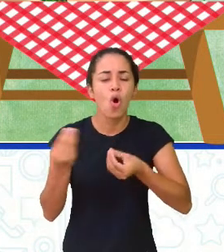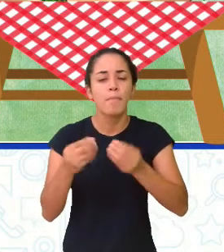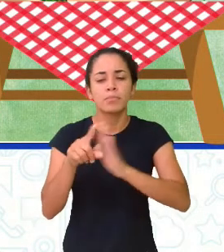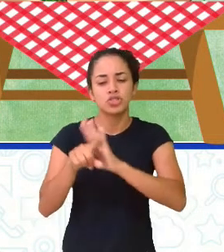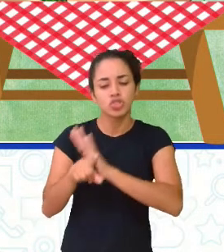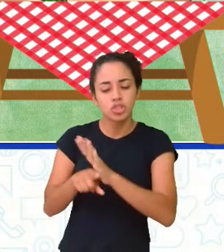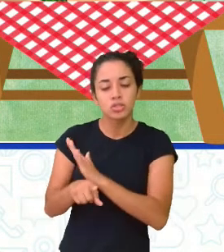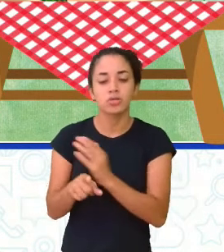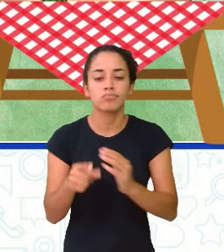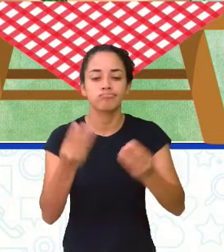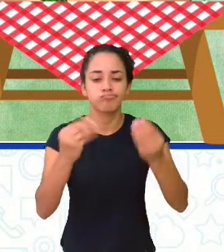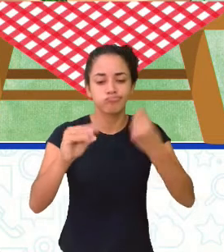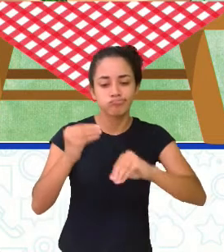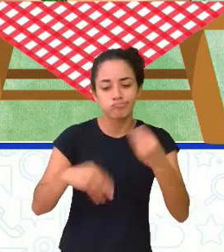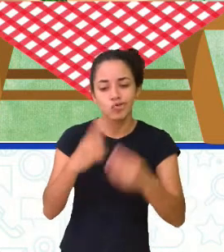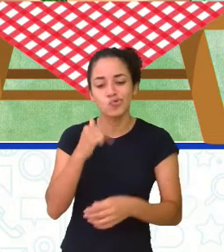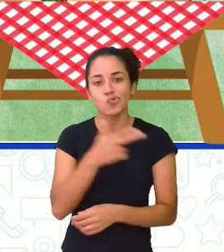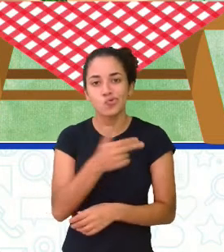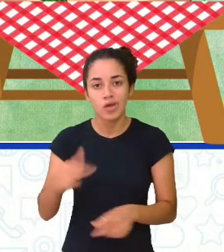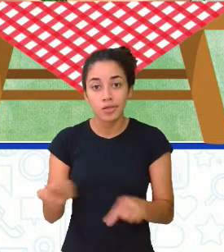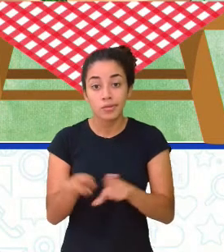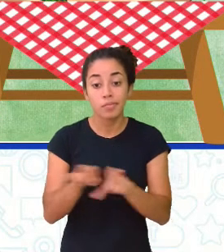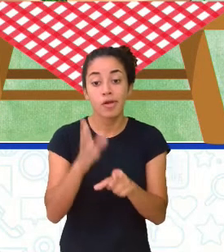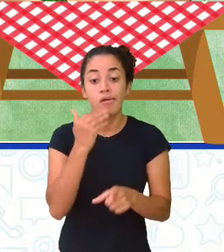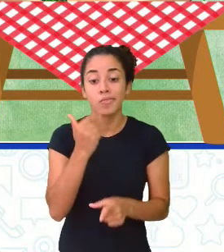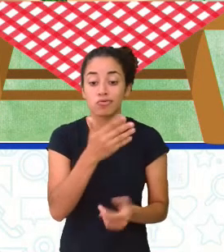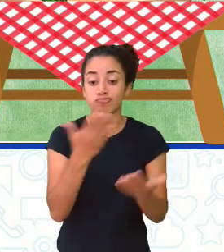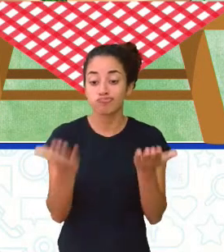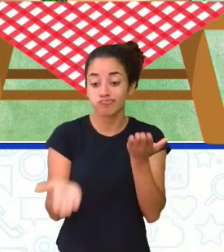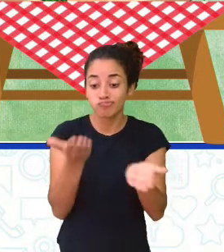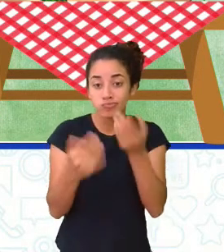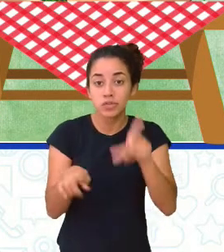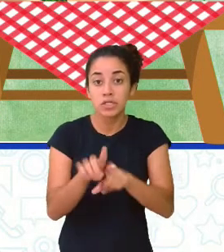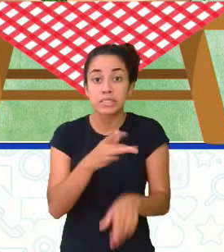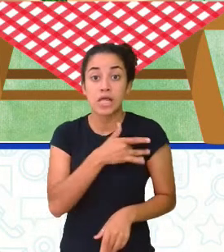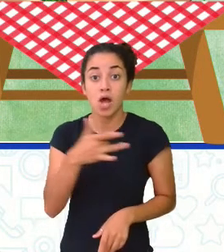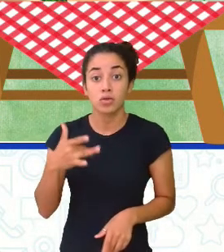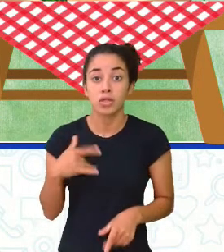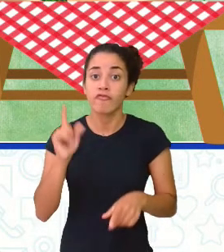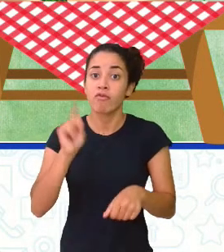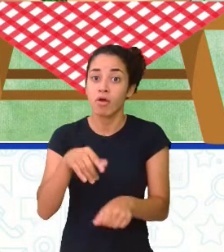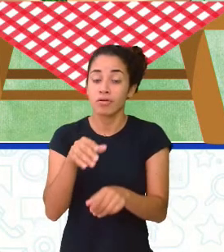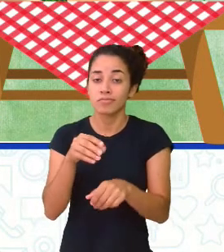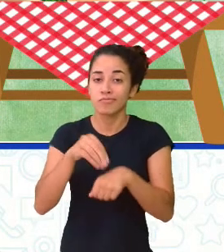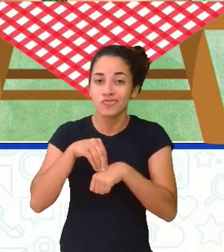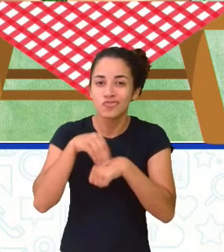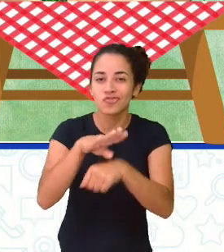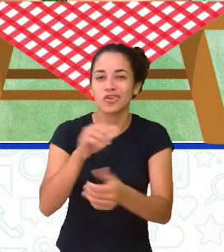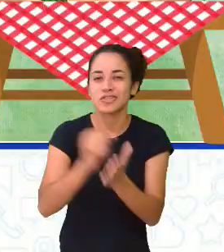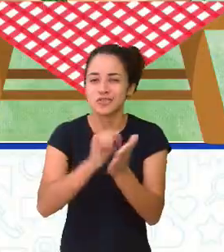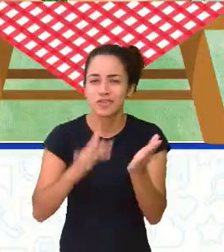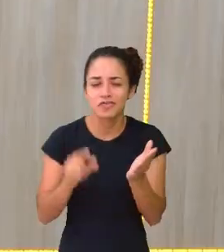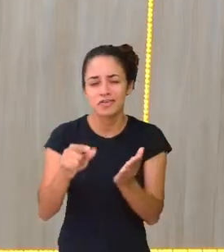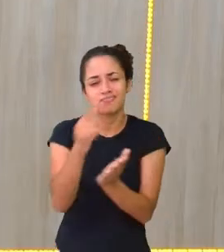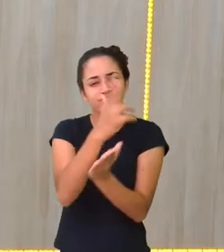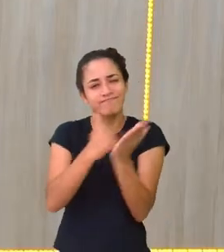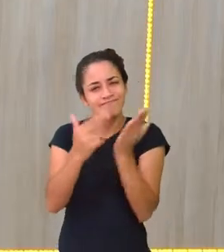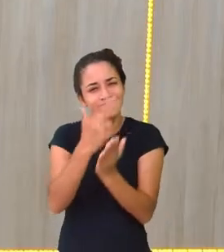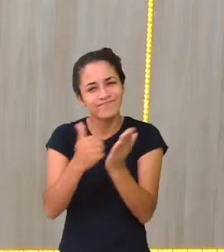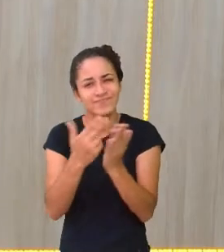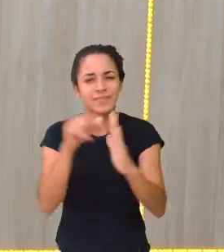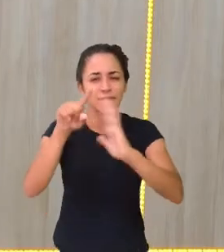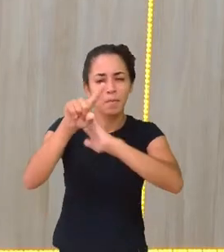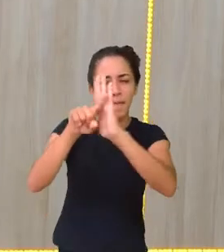quantidade adequada para uma alimentação balanceada e saudável. Então, essa é a minha sugestão de atividade. Faz um desenho lá, faz